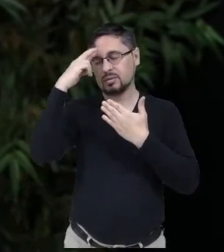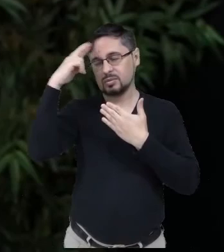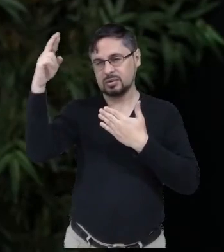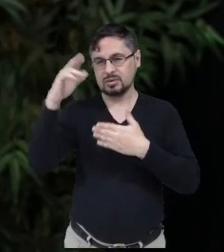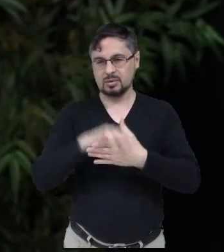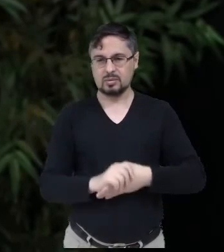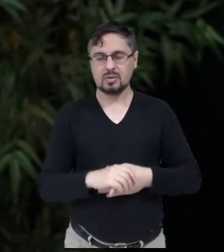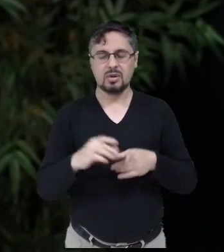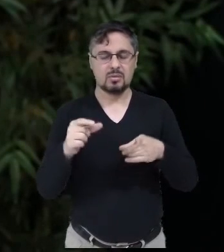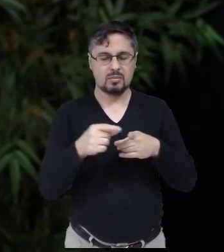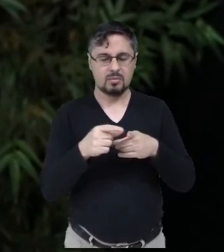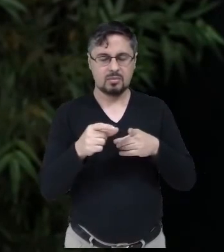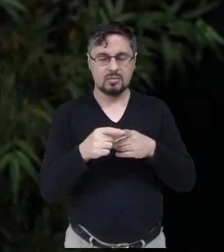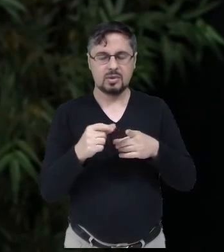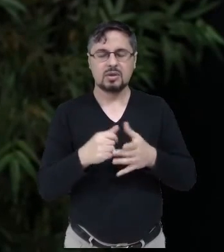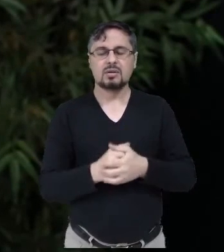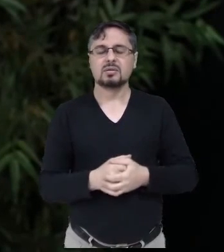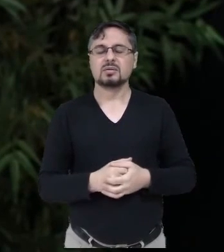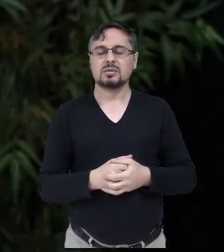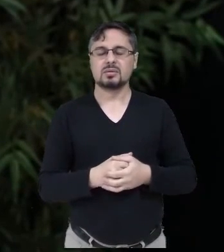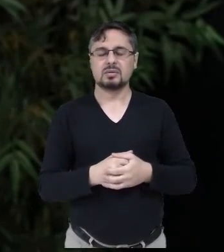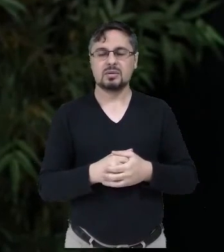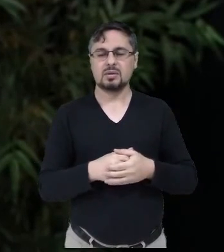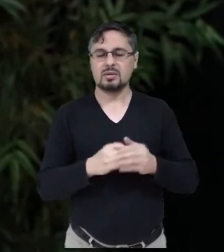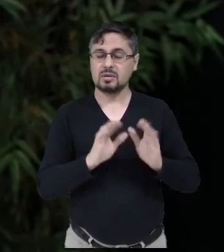pela mensagem e também entregando o seu